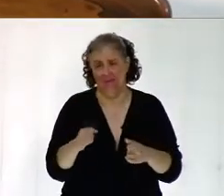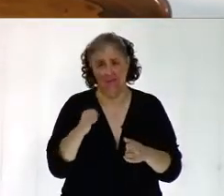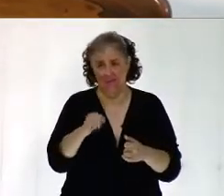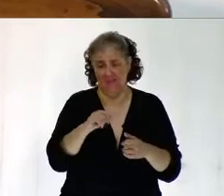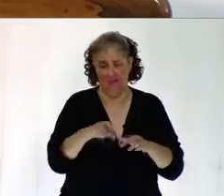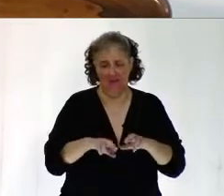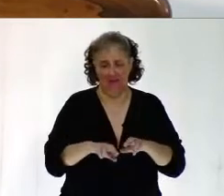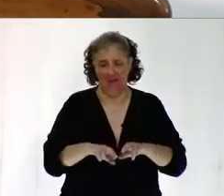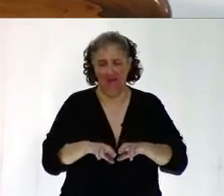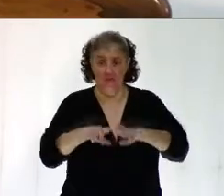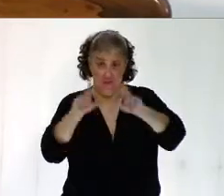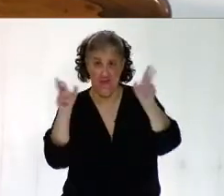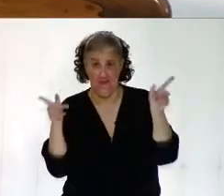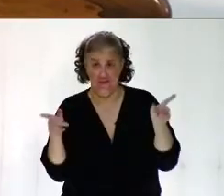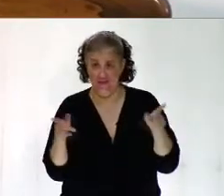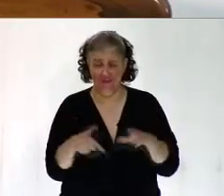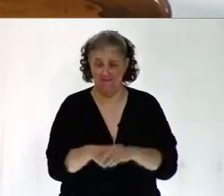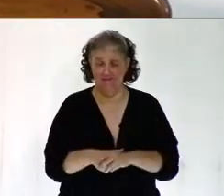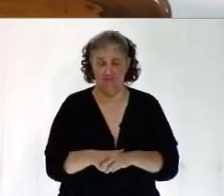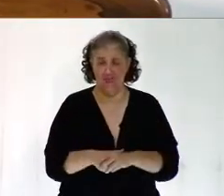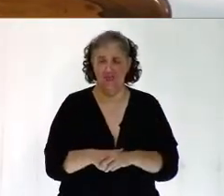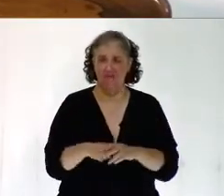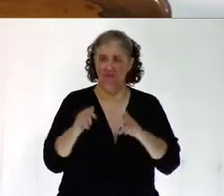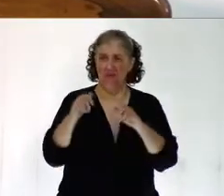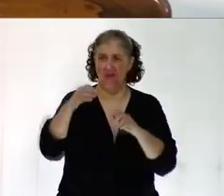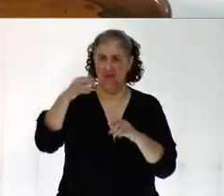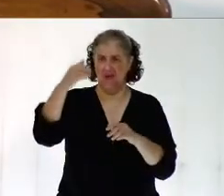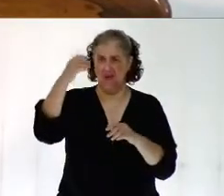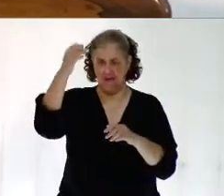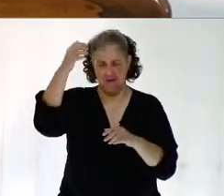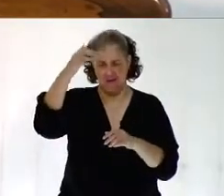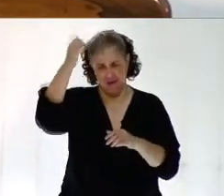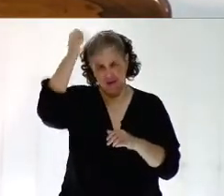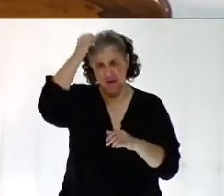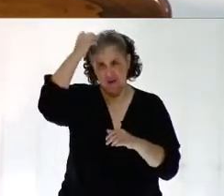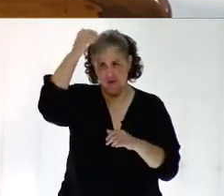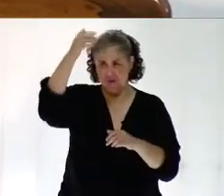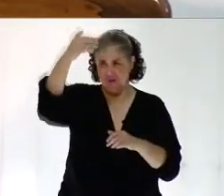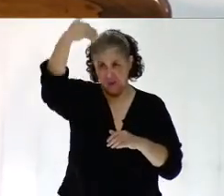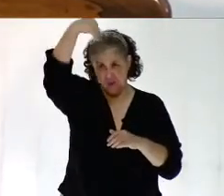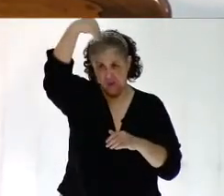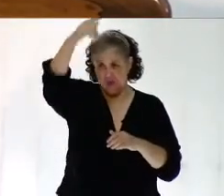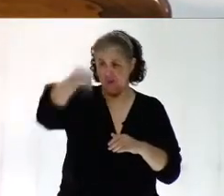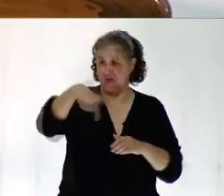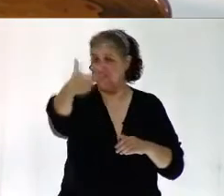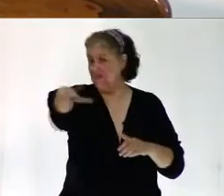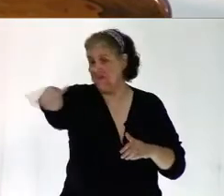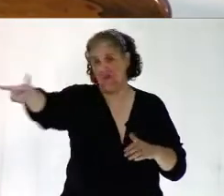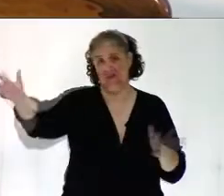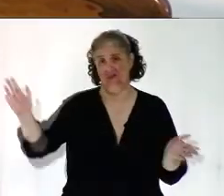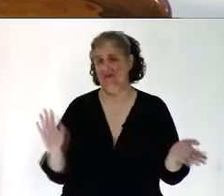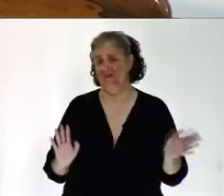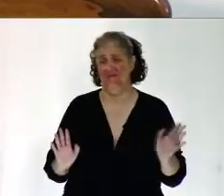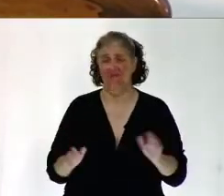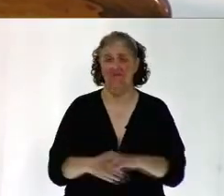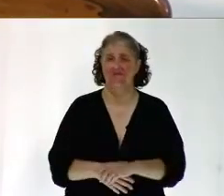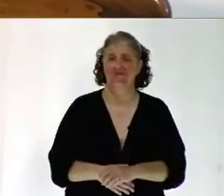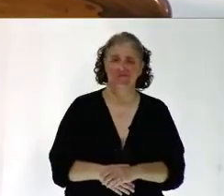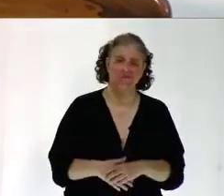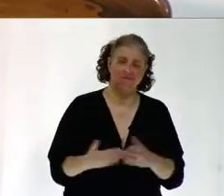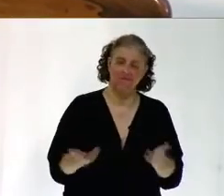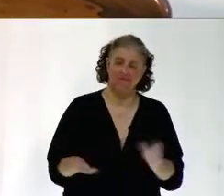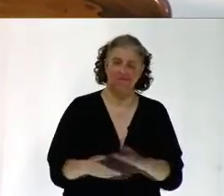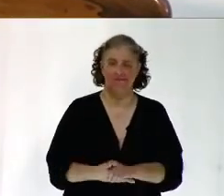esta se fosse para culpar os outros se fosse para julgar os outros não nós já fazemos isso